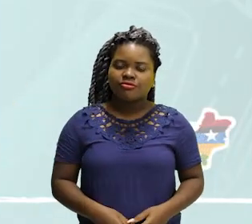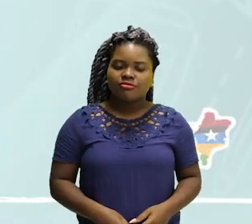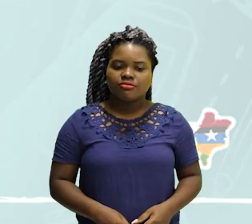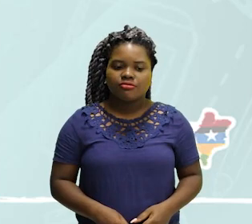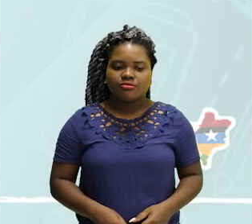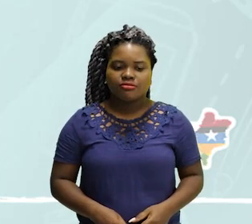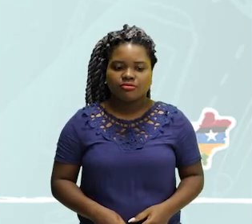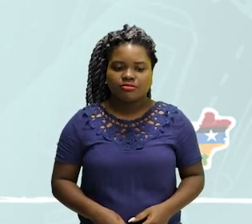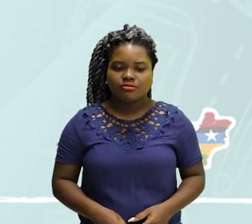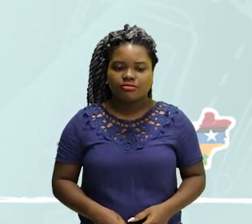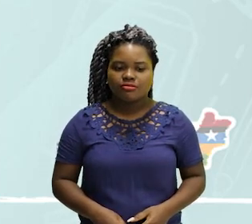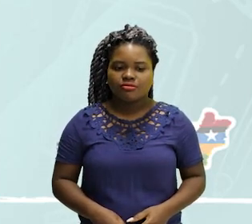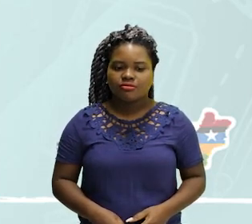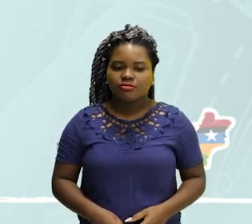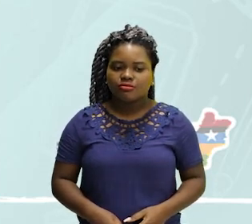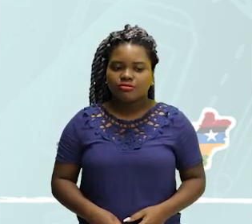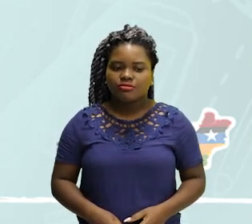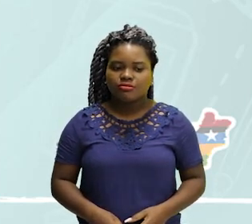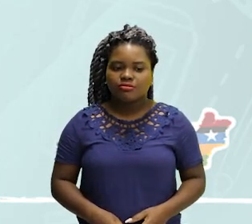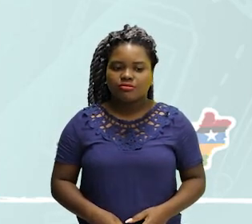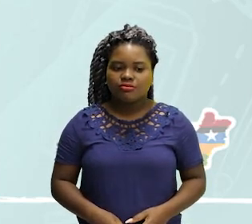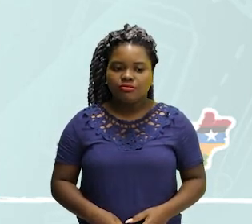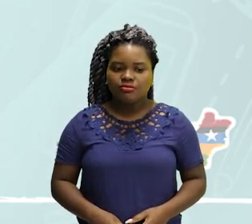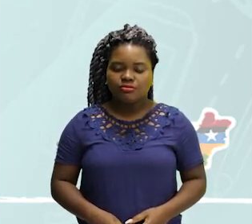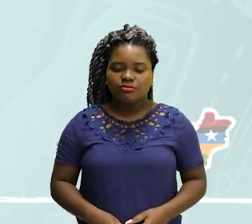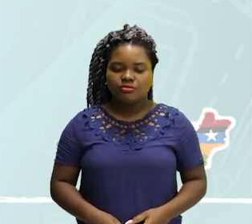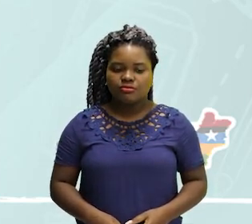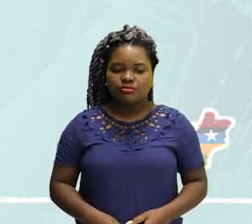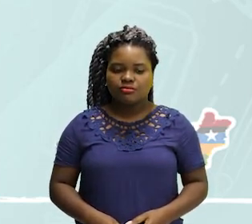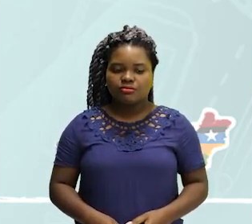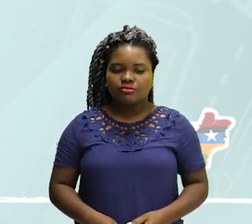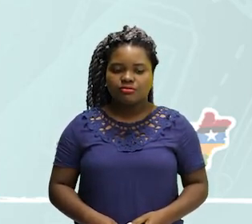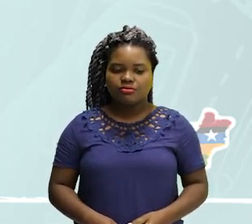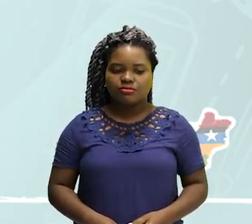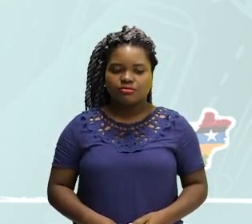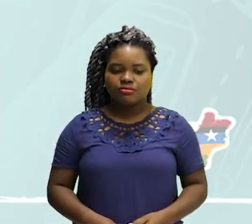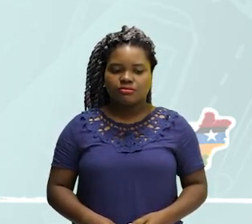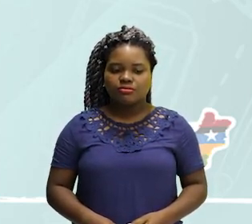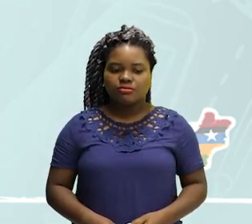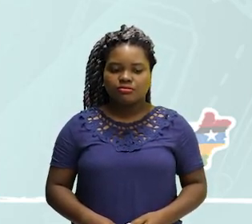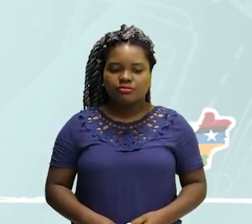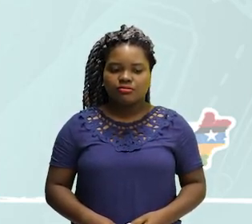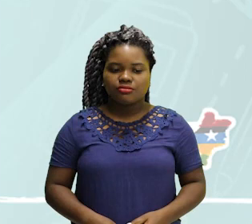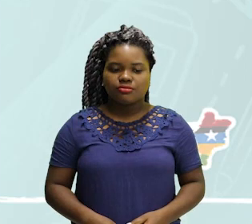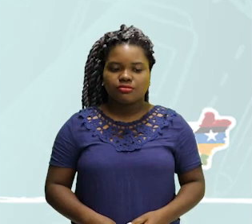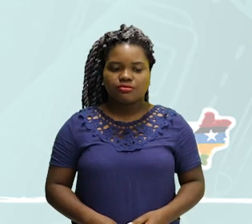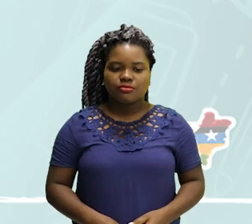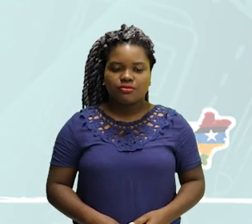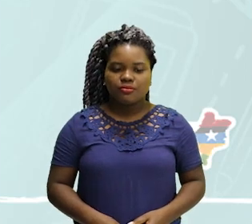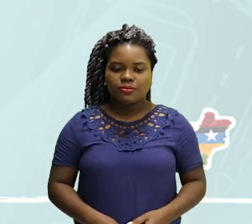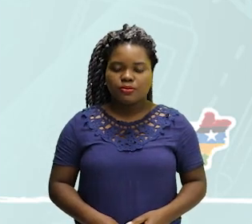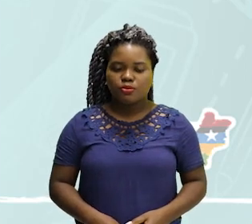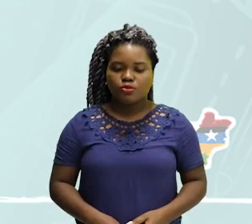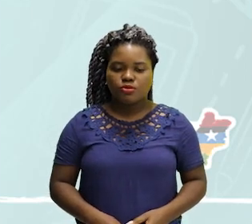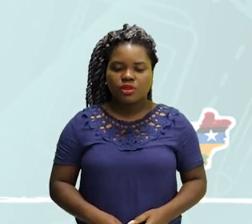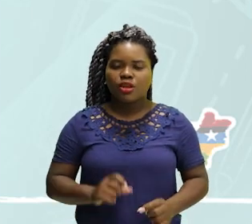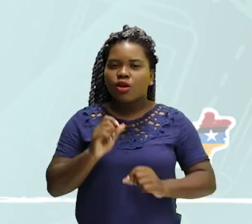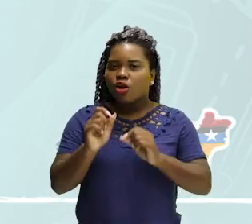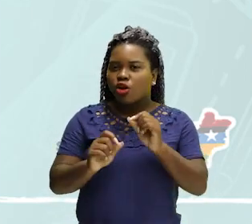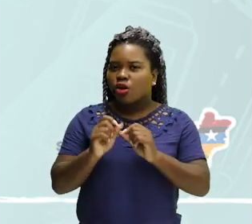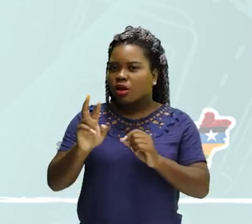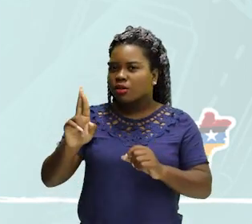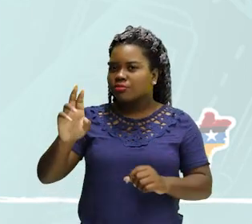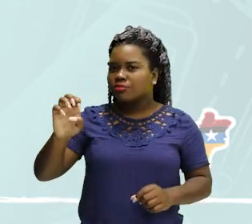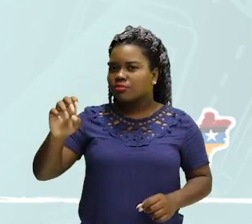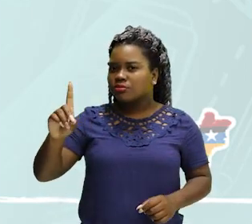música, né? Que essa segunda característica é um complemento da primeira. Presença de redondilhas. O que são redondilhas?